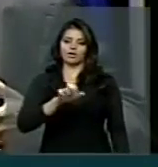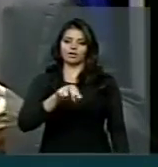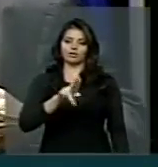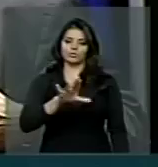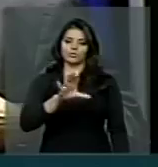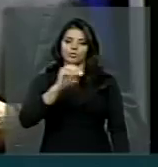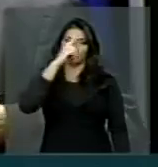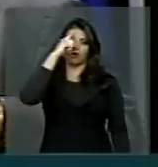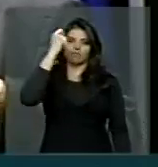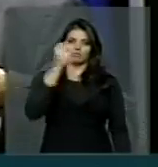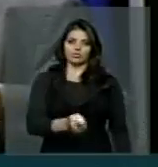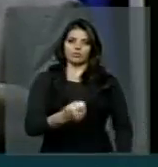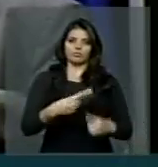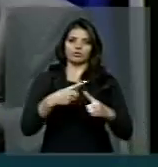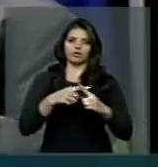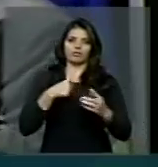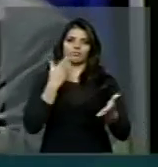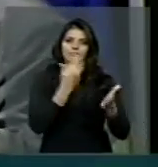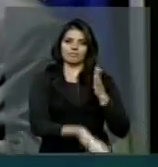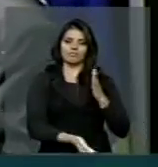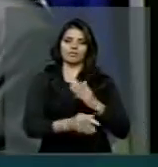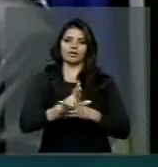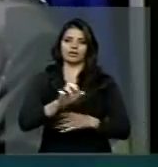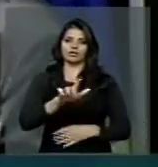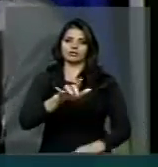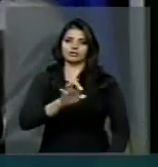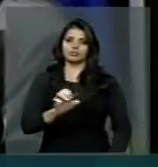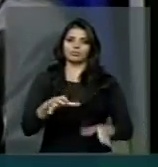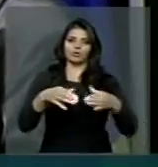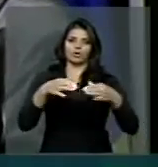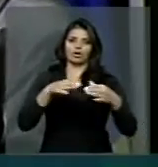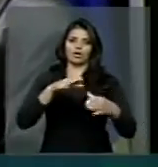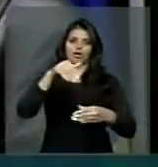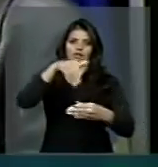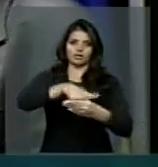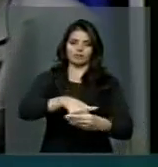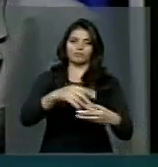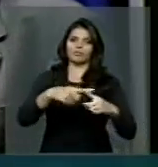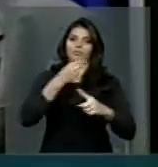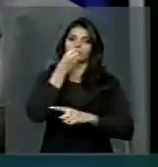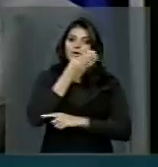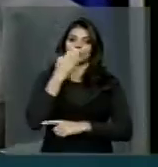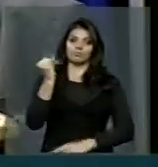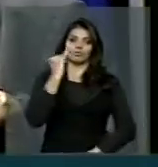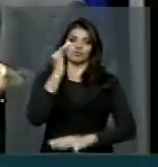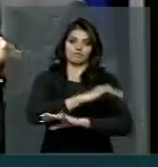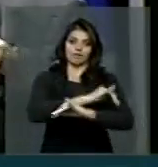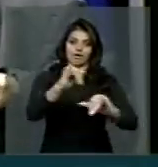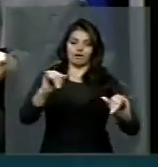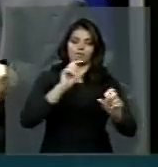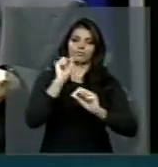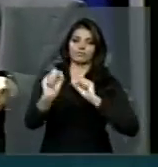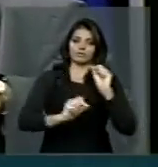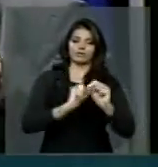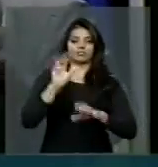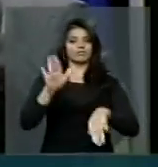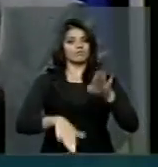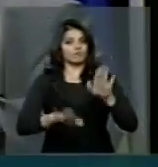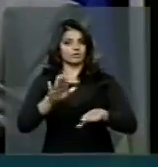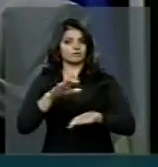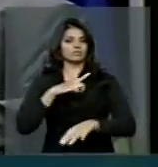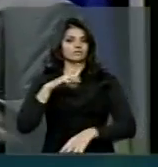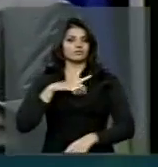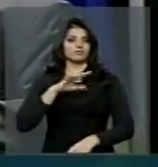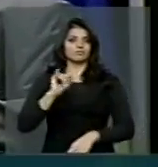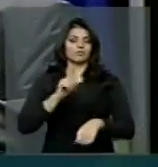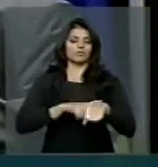autoritário quando da derrota do regime no colégio eleitoral. E aqui é bom se salientar que talvez isso seja um dos